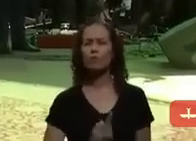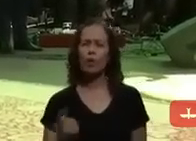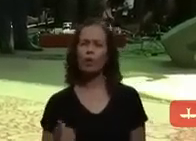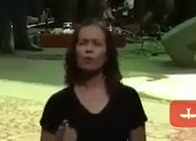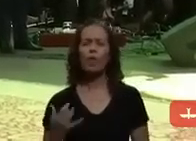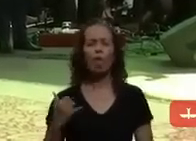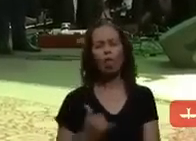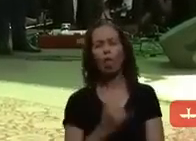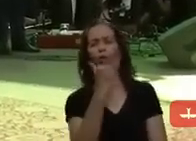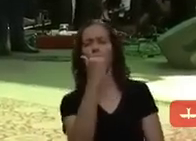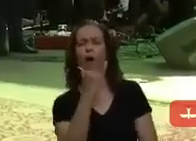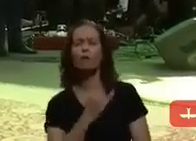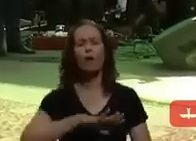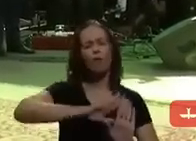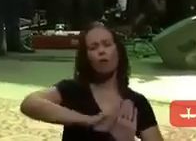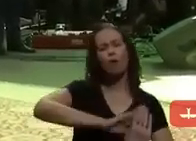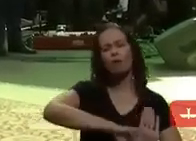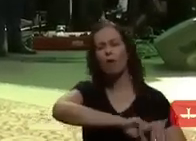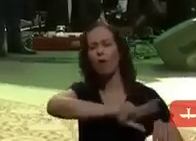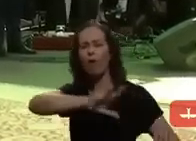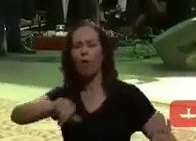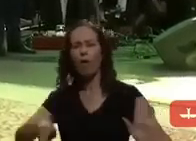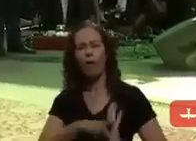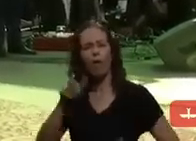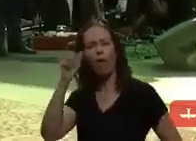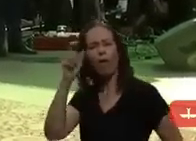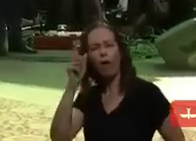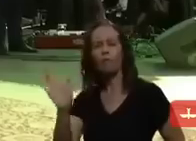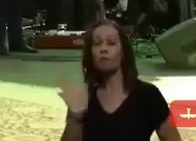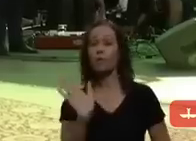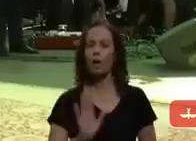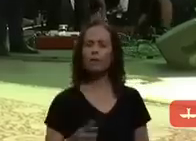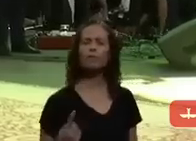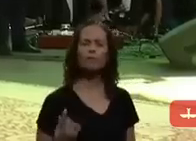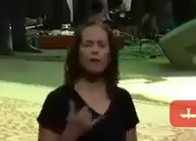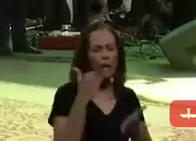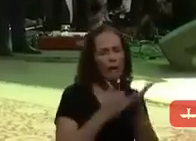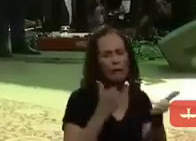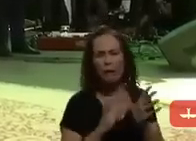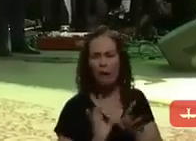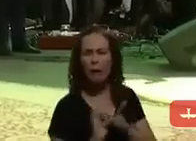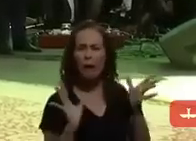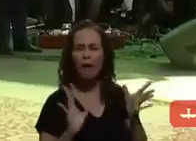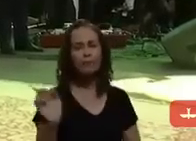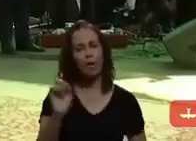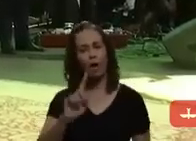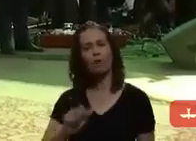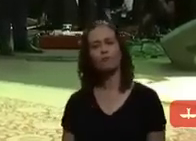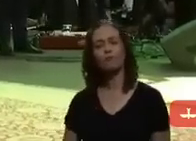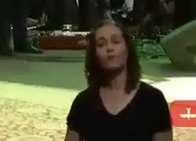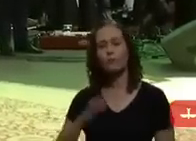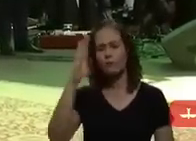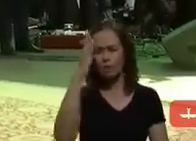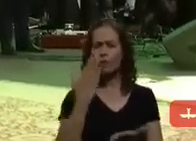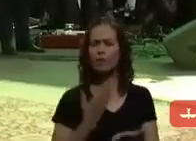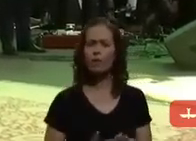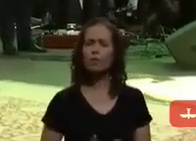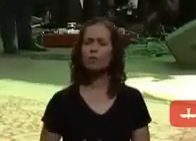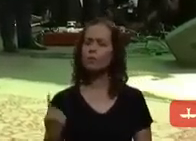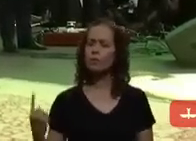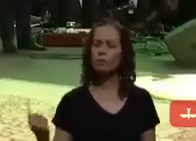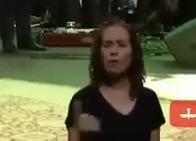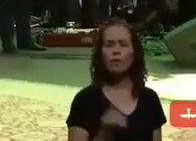iludidos, enganados com qualquer ideologia satânica, onde nós cremos que as drogas não serão liberadas, onde nós cremos que todo cidadão